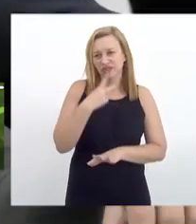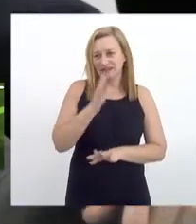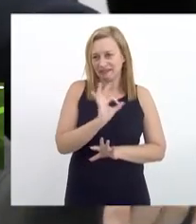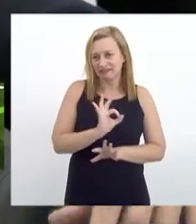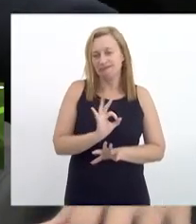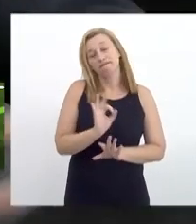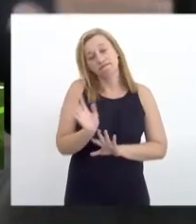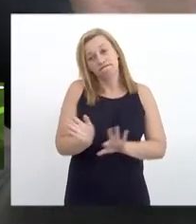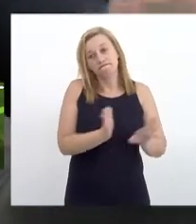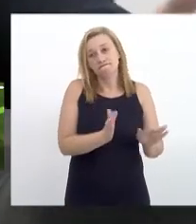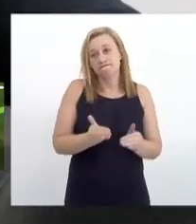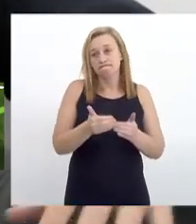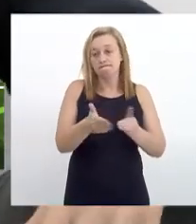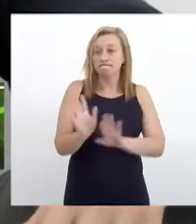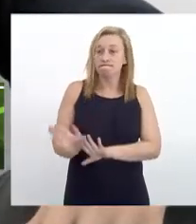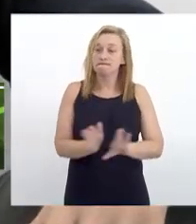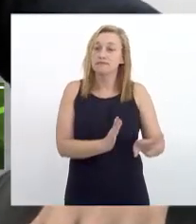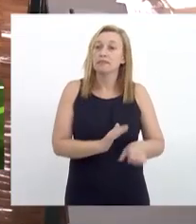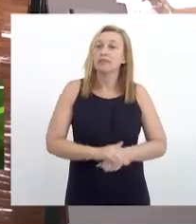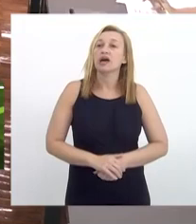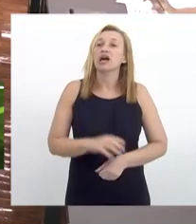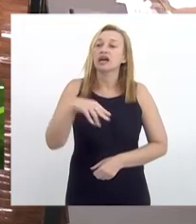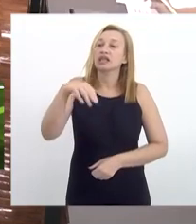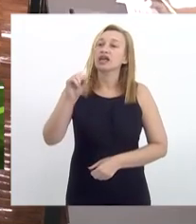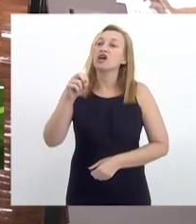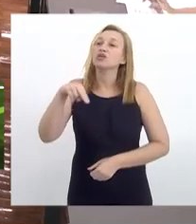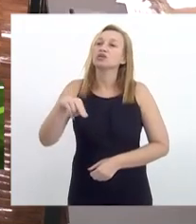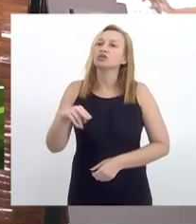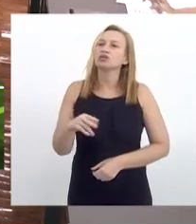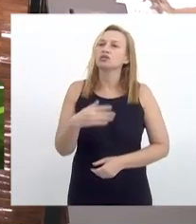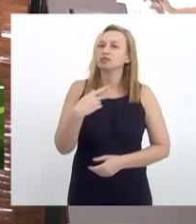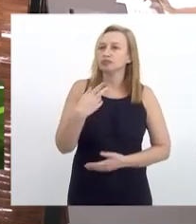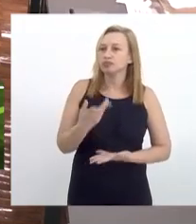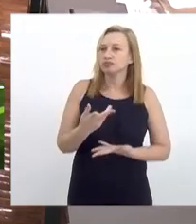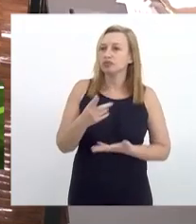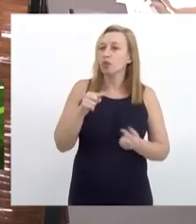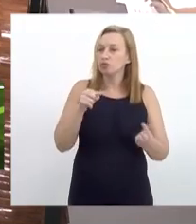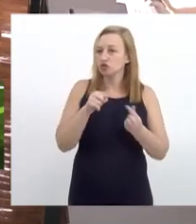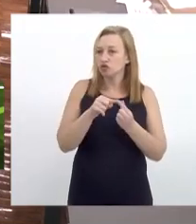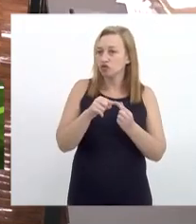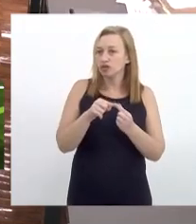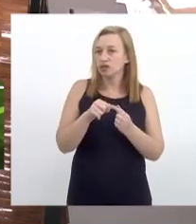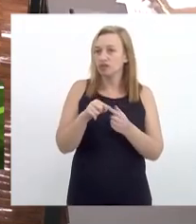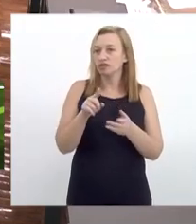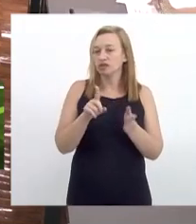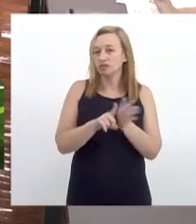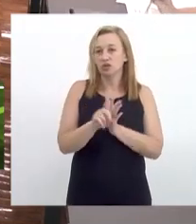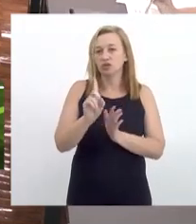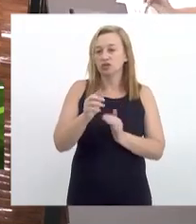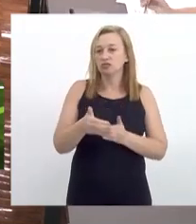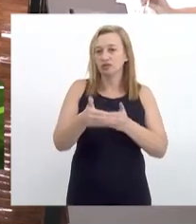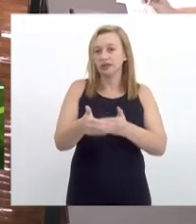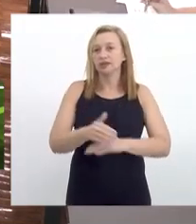vamos pra frente Nelson examite com muita objetividade porque senão a gente não vai avançar